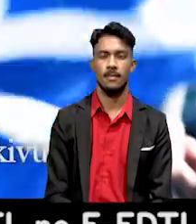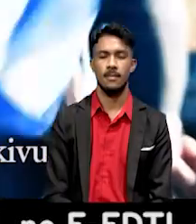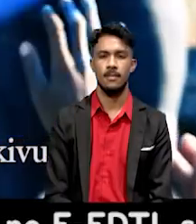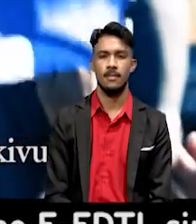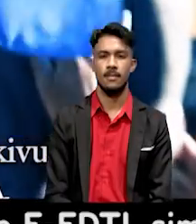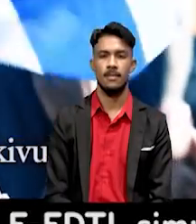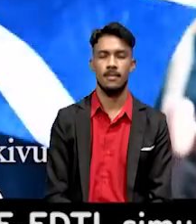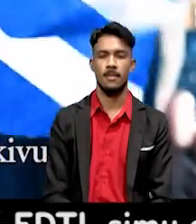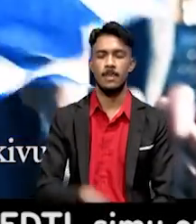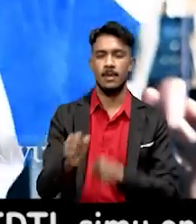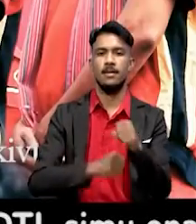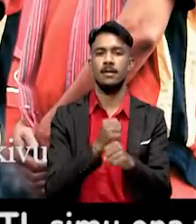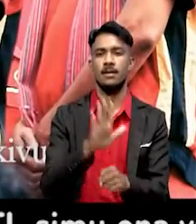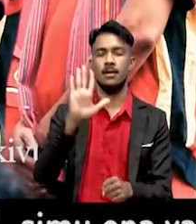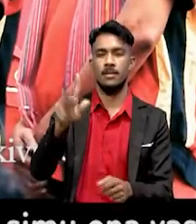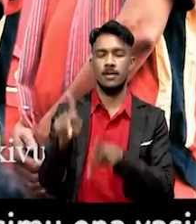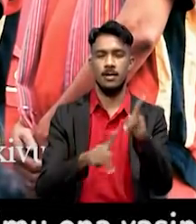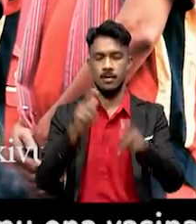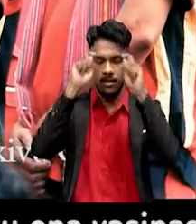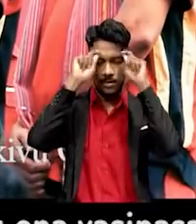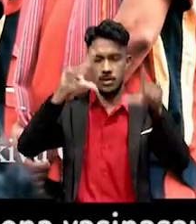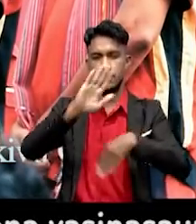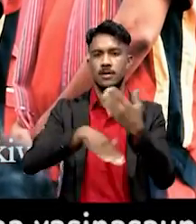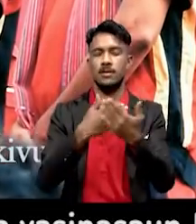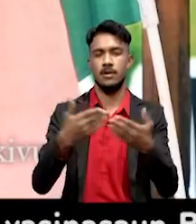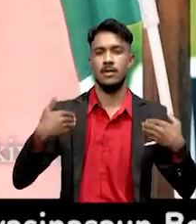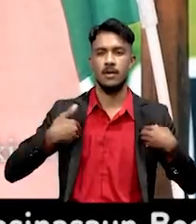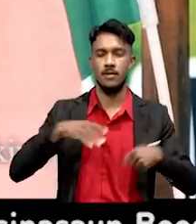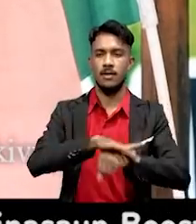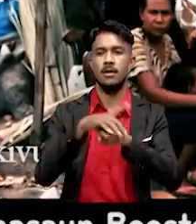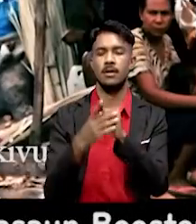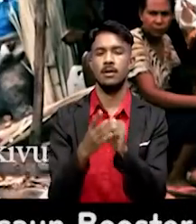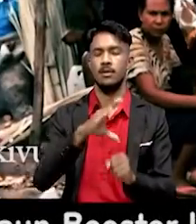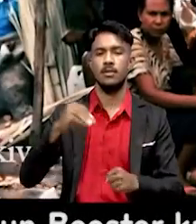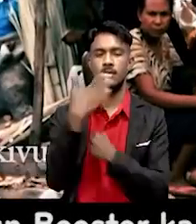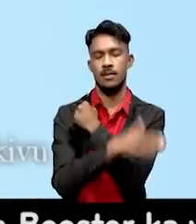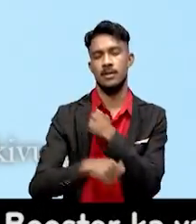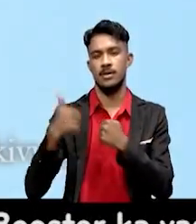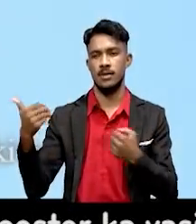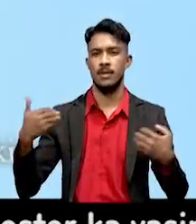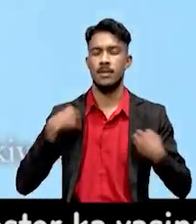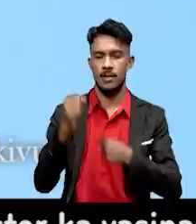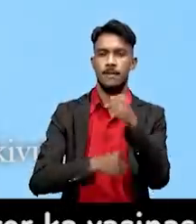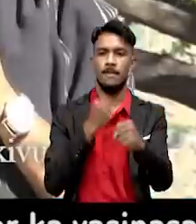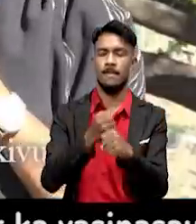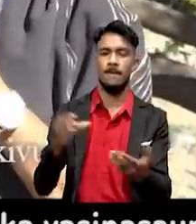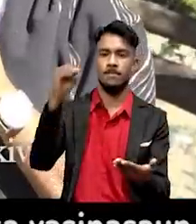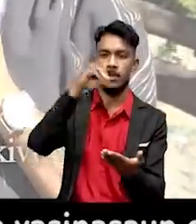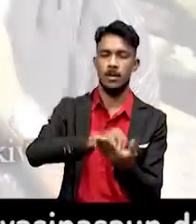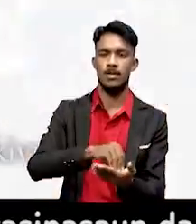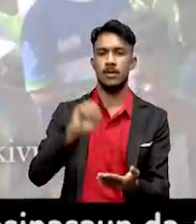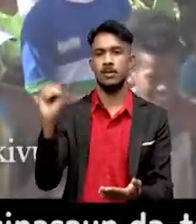Cada tina lima, cidadão Timor-Leste hotu e herai larang no rai liur, nebe idade atingiona sanulu resin hito